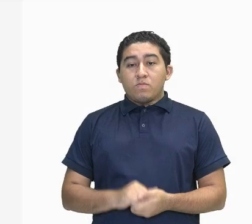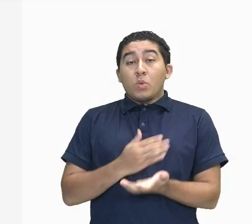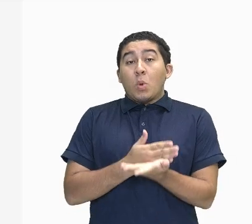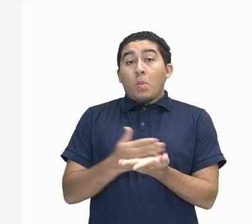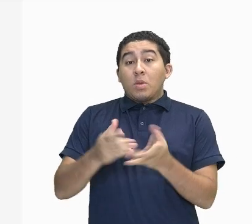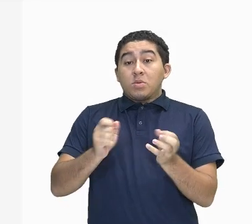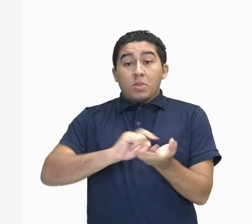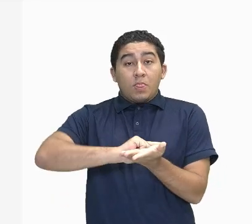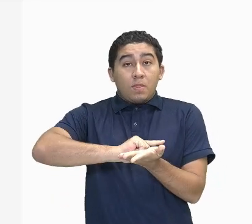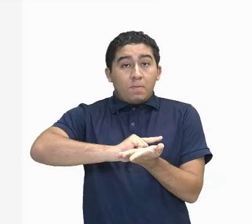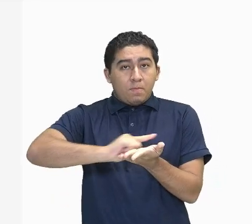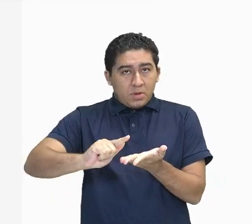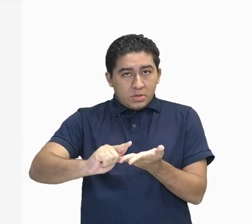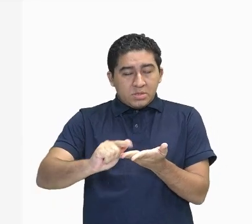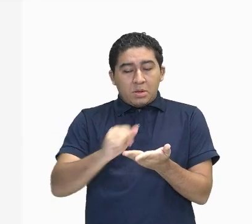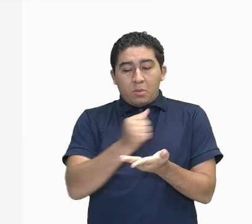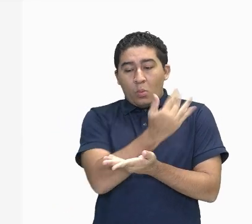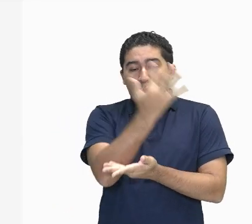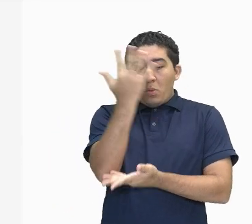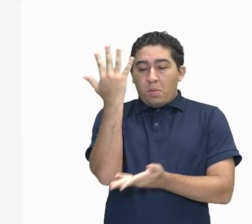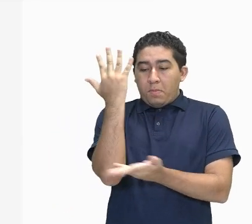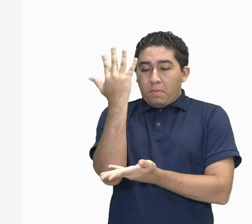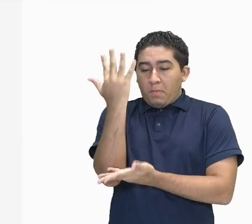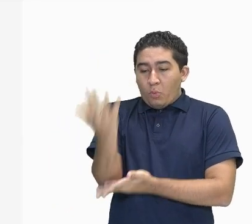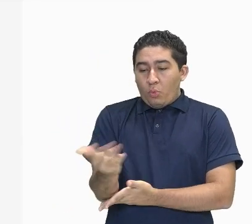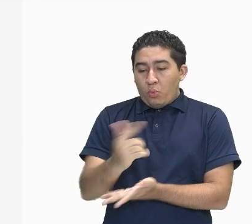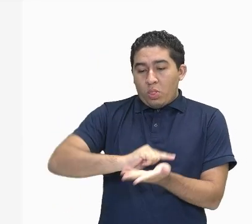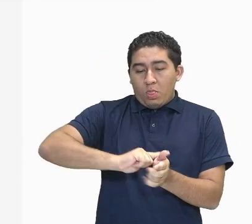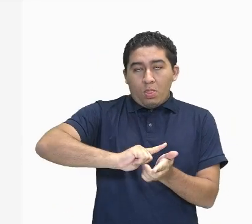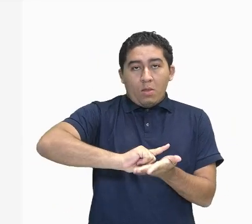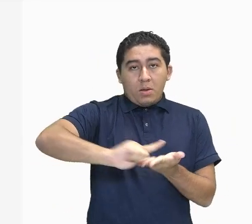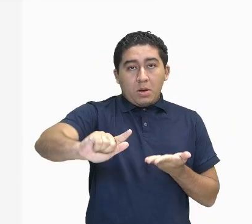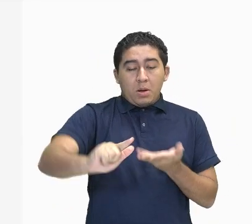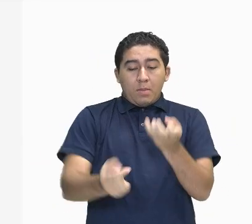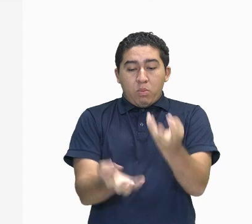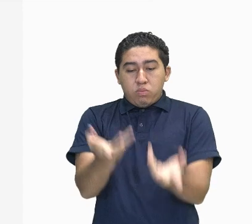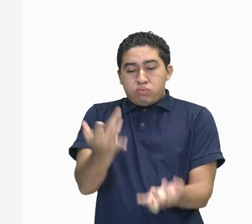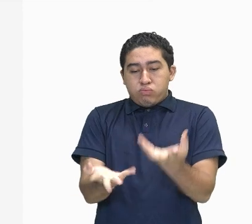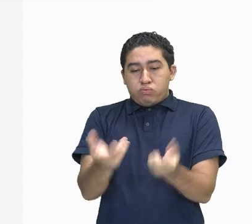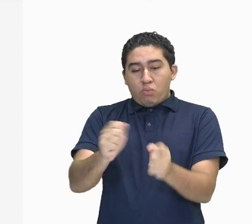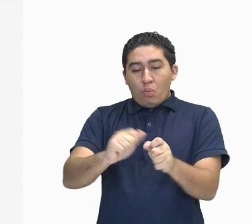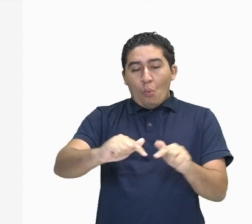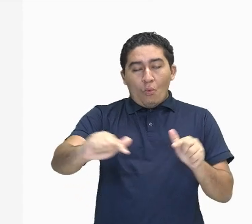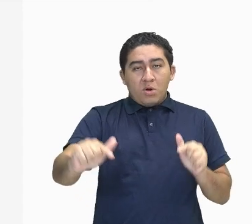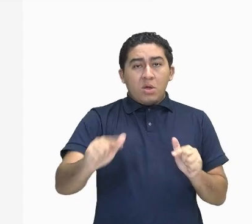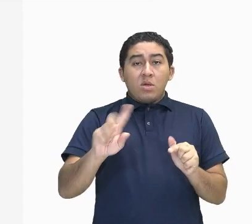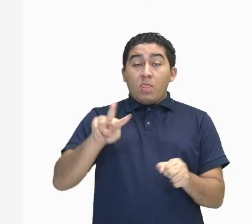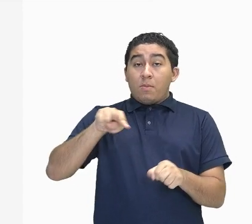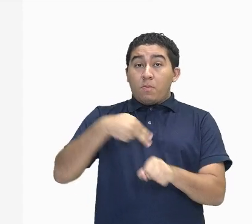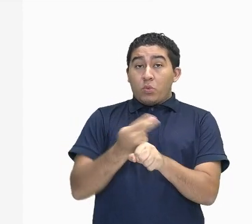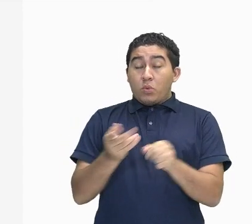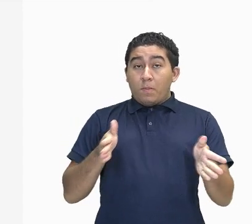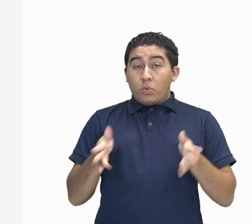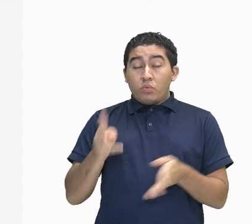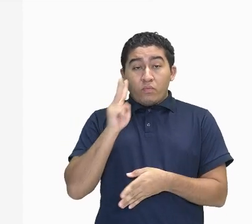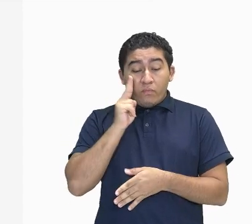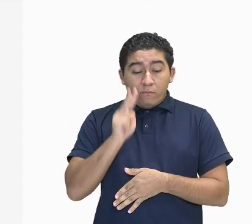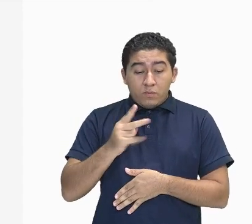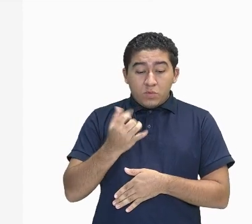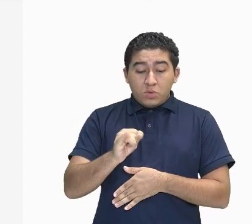vegetação, queima, né? Durante o período, e no período tem que ver ali se aquela área ela vai estar apta,